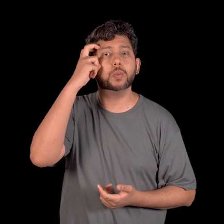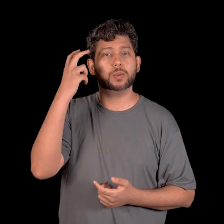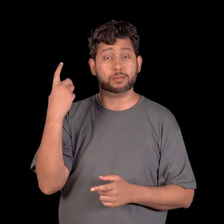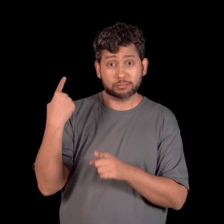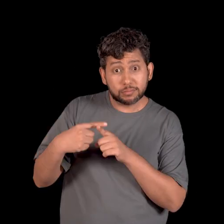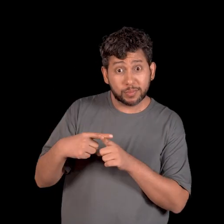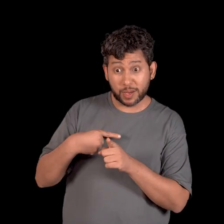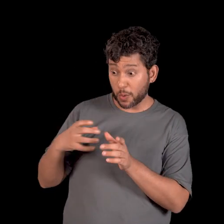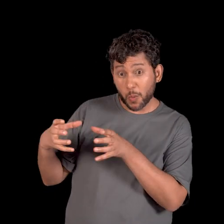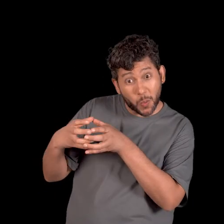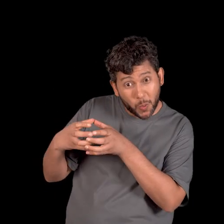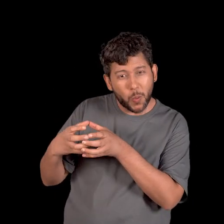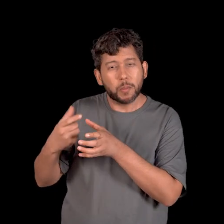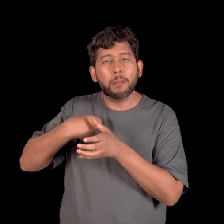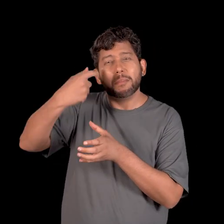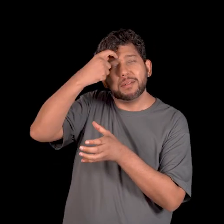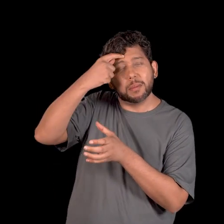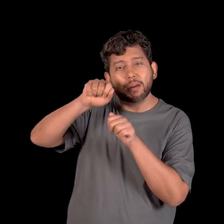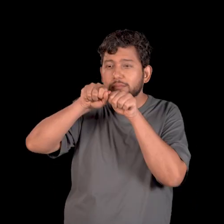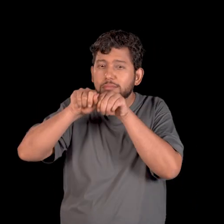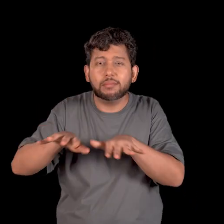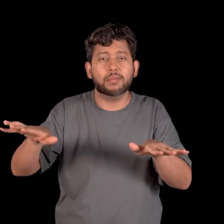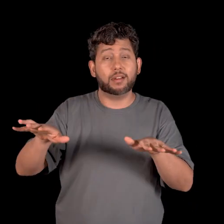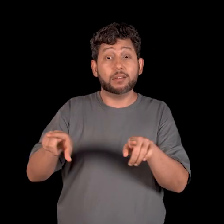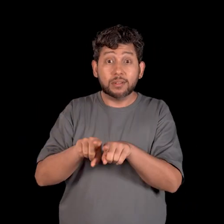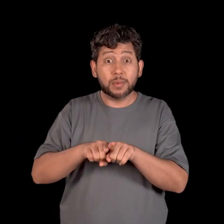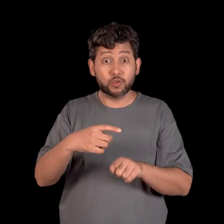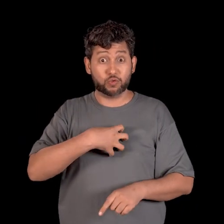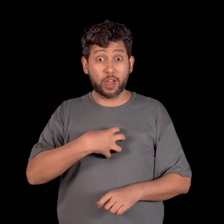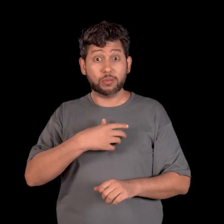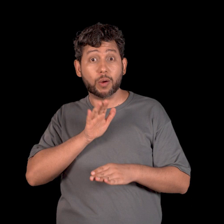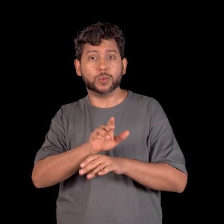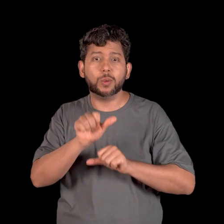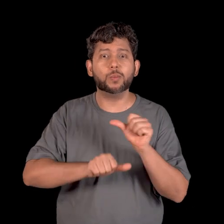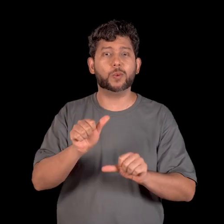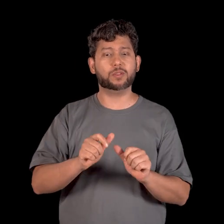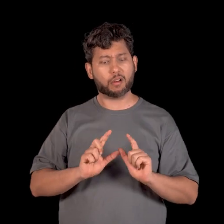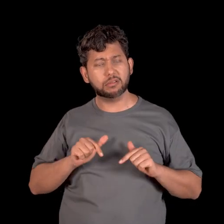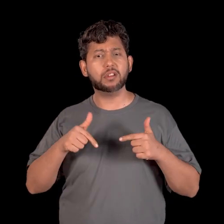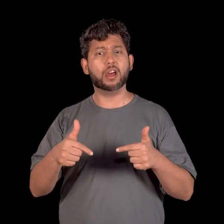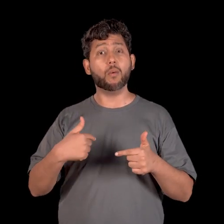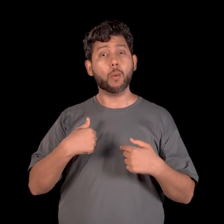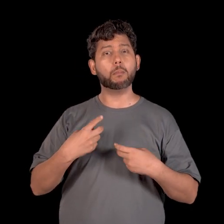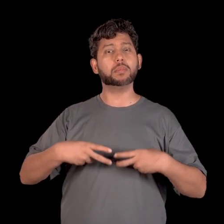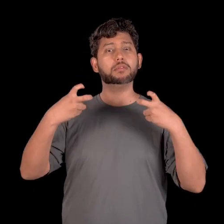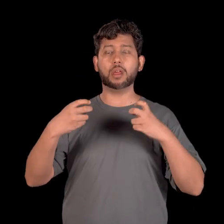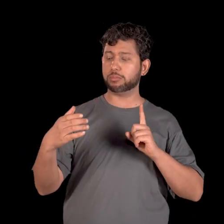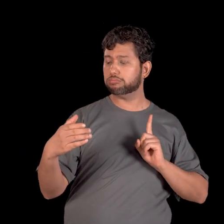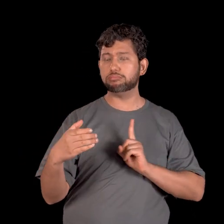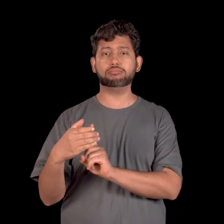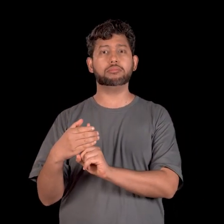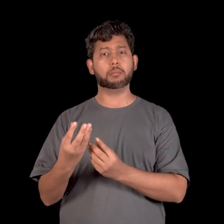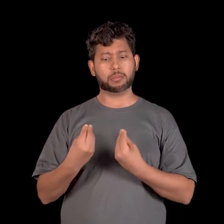e cultural, pois tanto refletem o pensamento de uma época como influenciam o surgimento de novos comportamentos, ações e a sensação